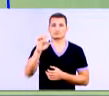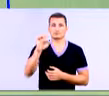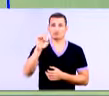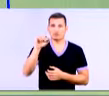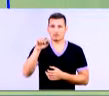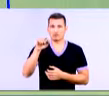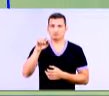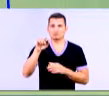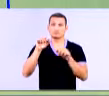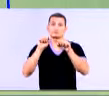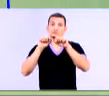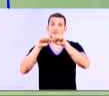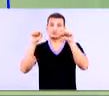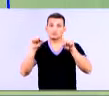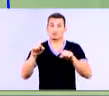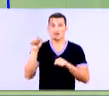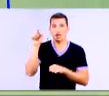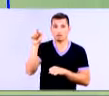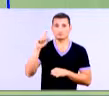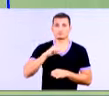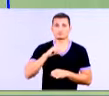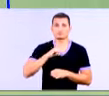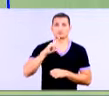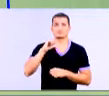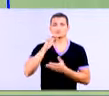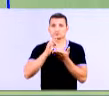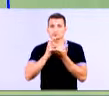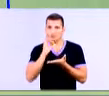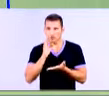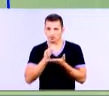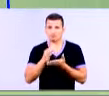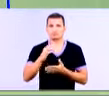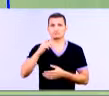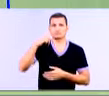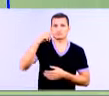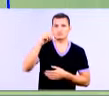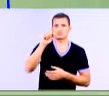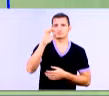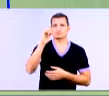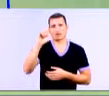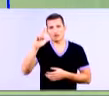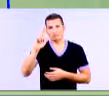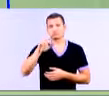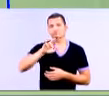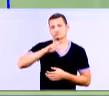nosso sistema, é ali que está nosso código Java, nosso código Pascal e assim por diante.